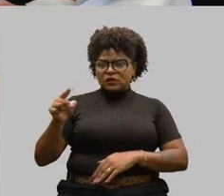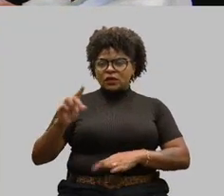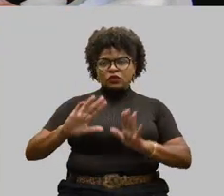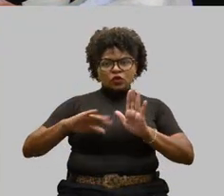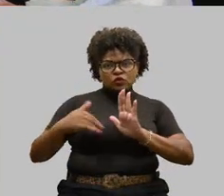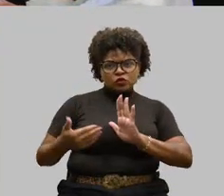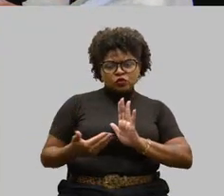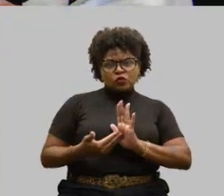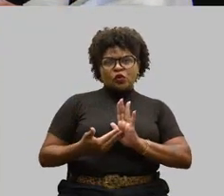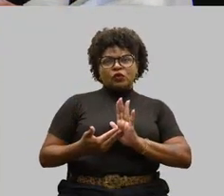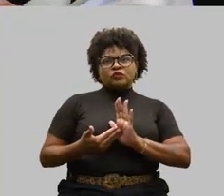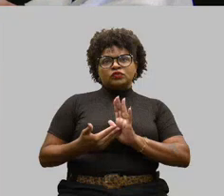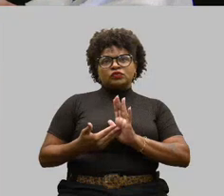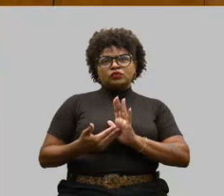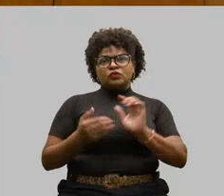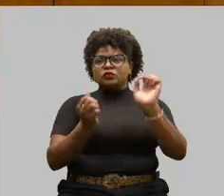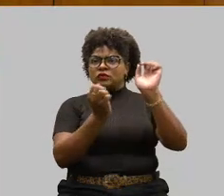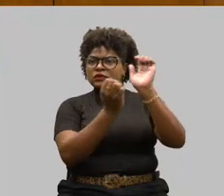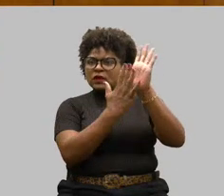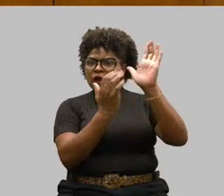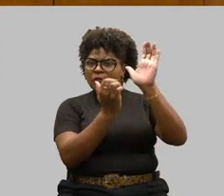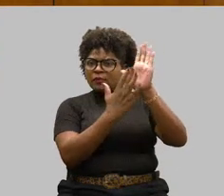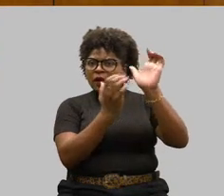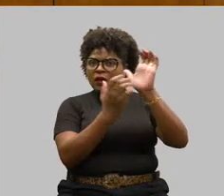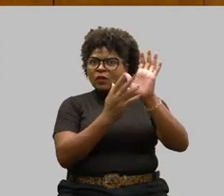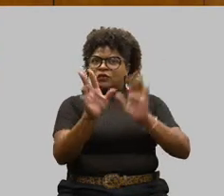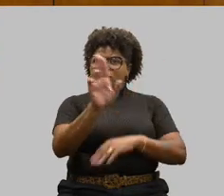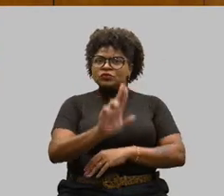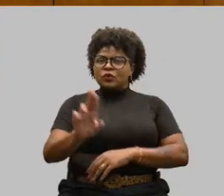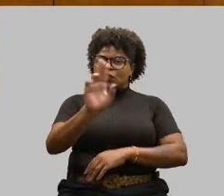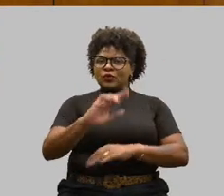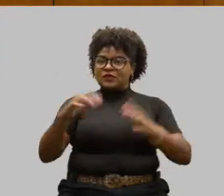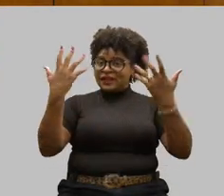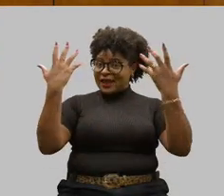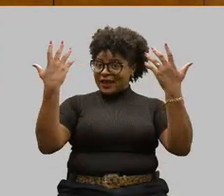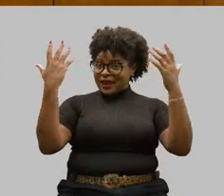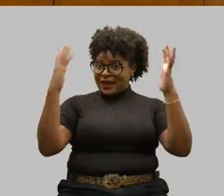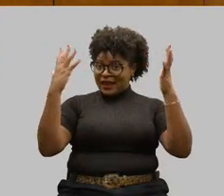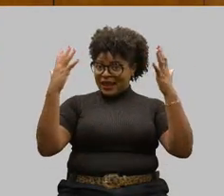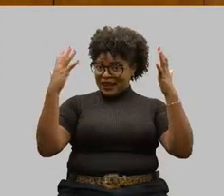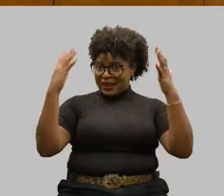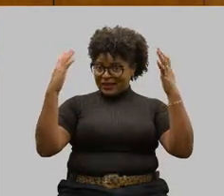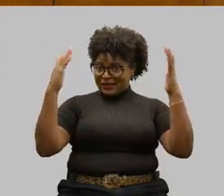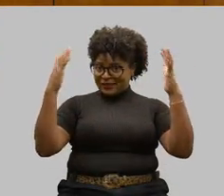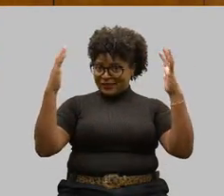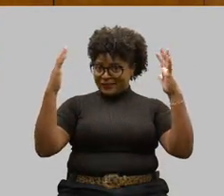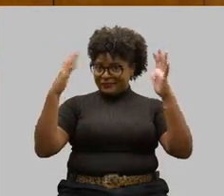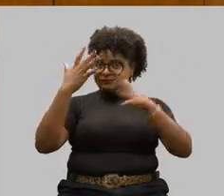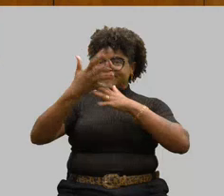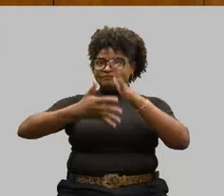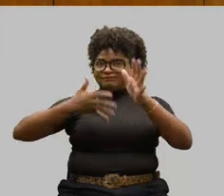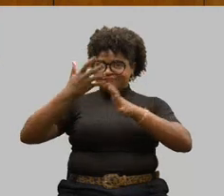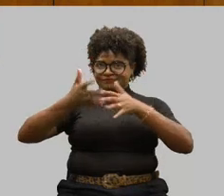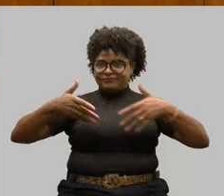de aplausos que as pessoas usam sinal em libras com as mãos